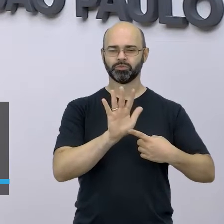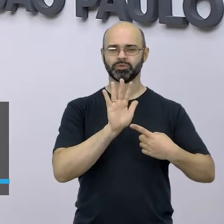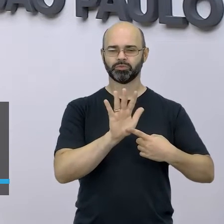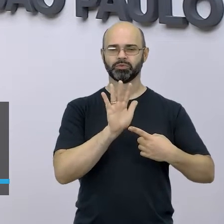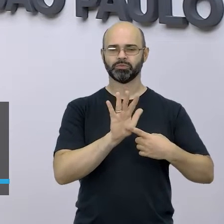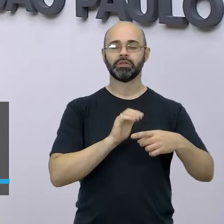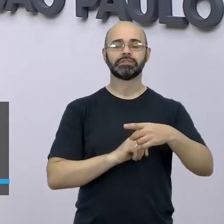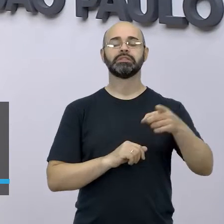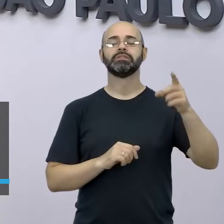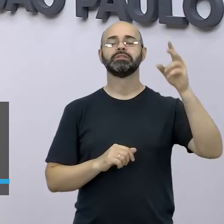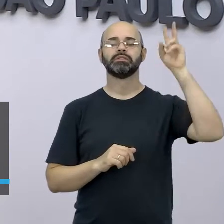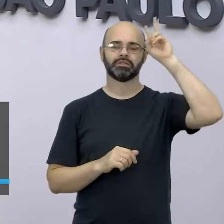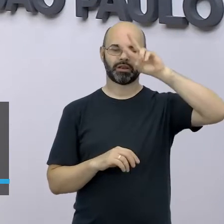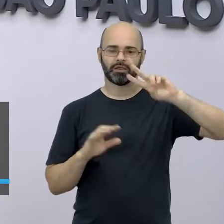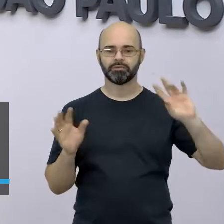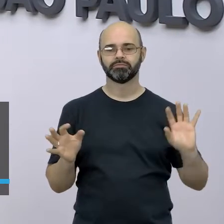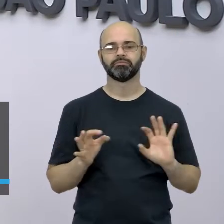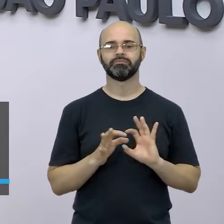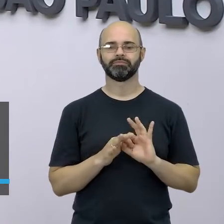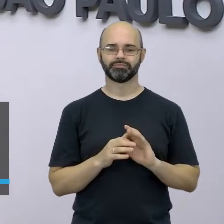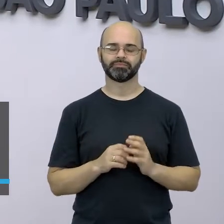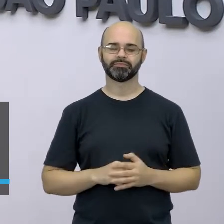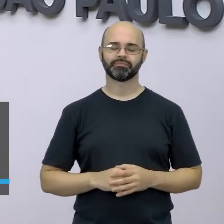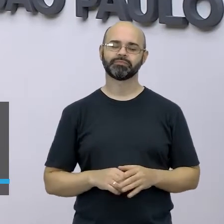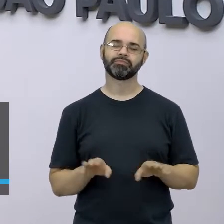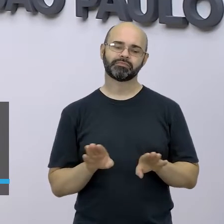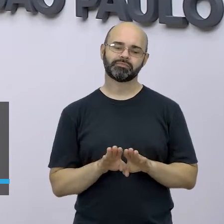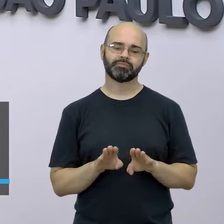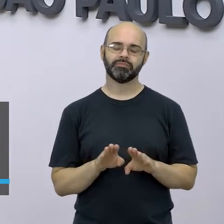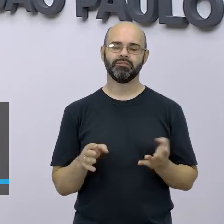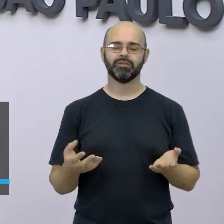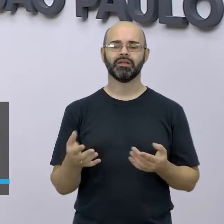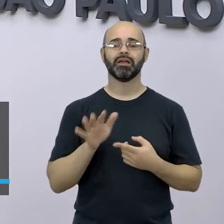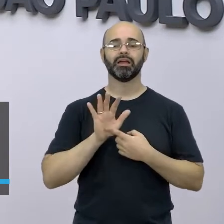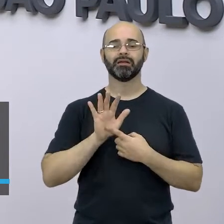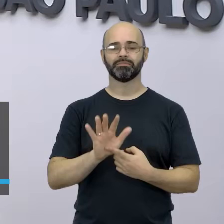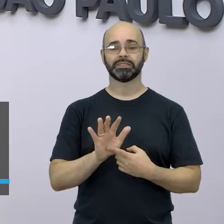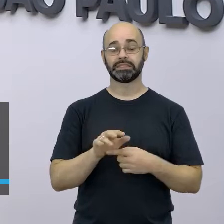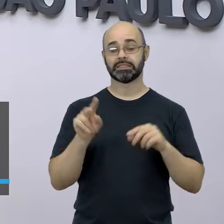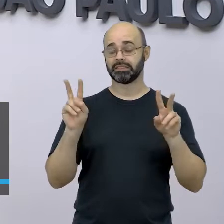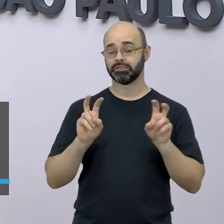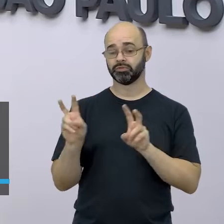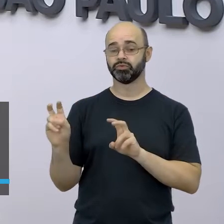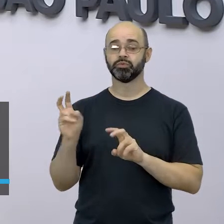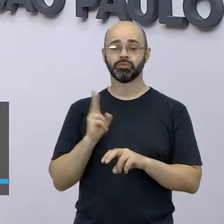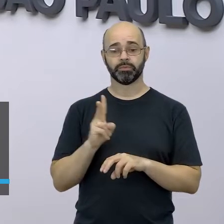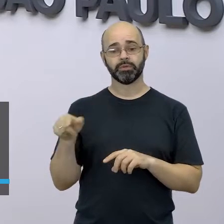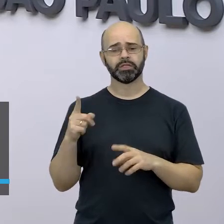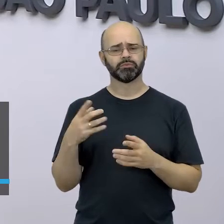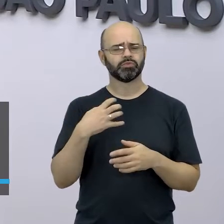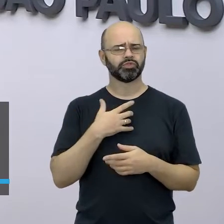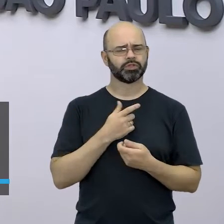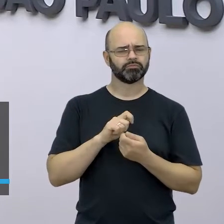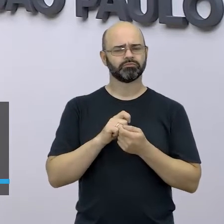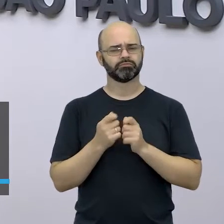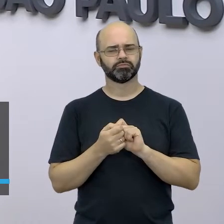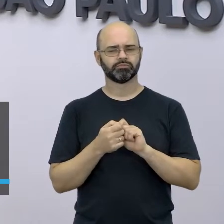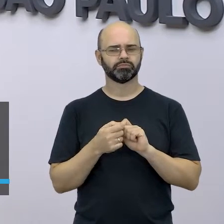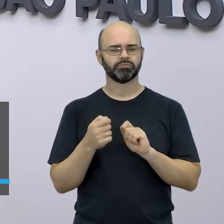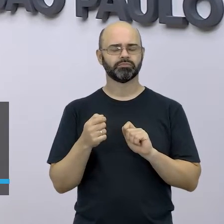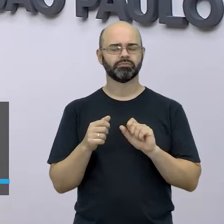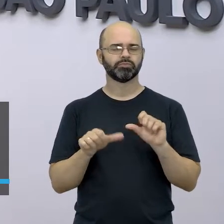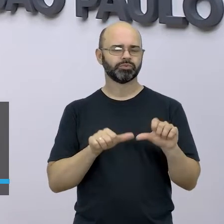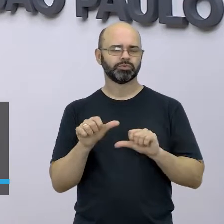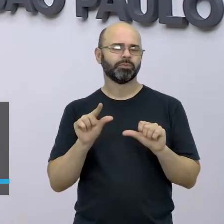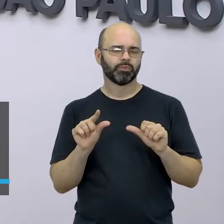conjuntamente. E também falar de uma outra forma, reapresentar esses mesmos assuntos, ou então, mesmo que esses assuntos eles não